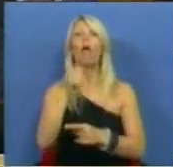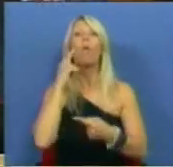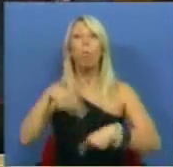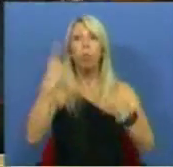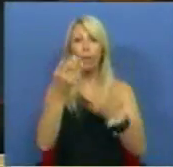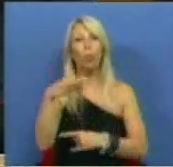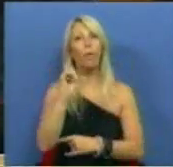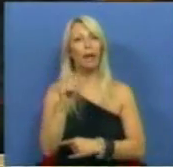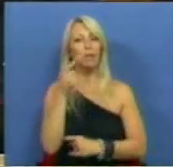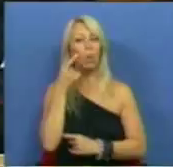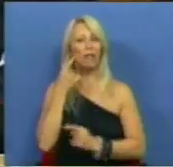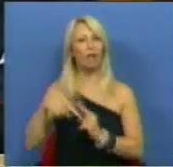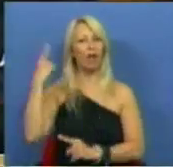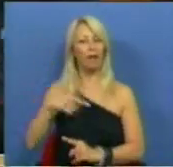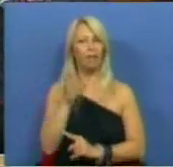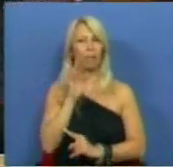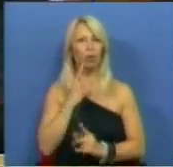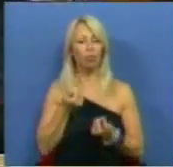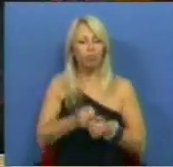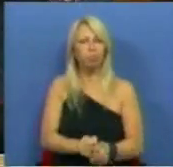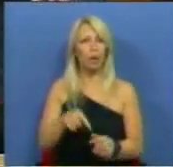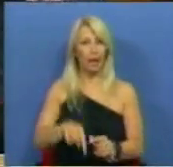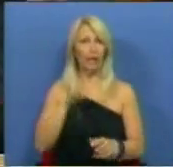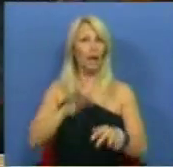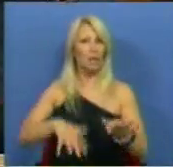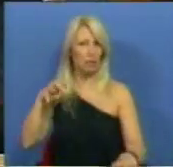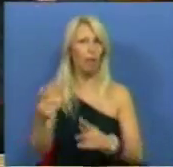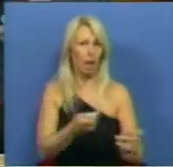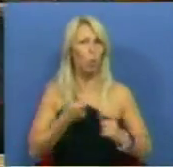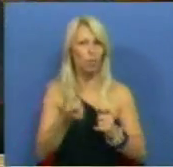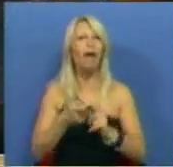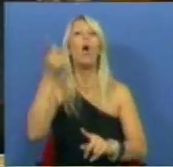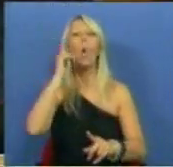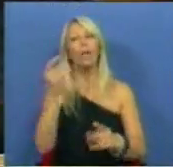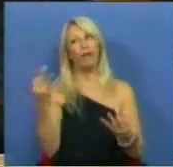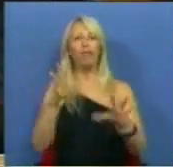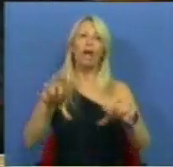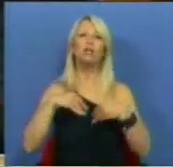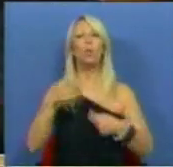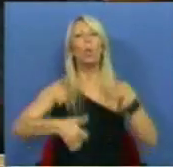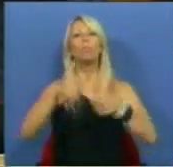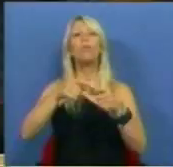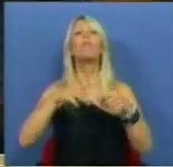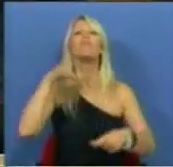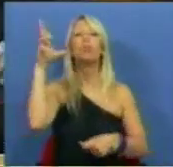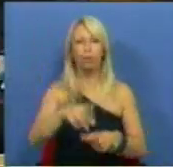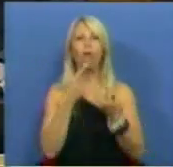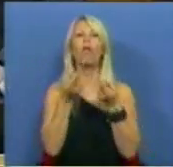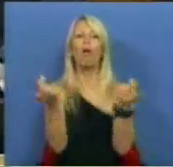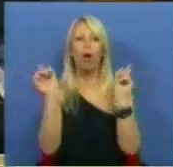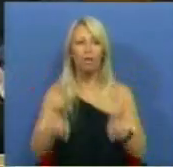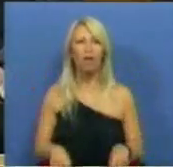tentou esconder no debate aqui na Assembleia, ontem veio admitir que, afinal, a competitividade portuguesa passa novamente